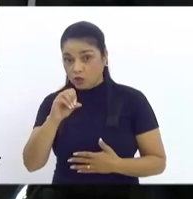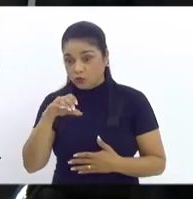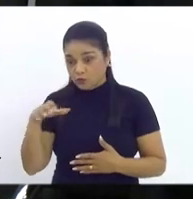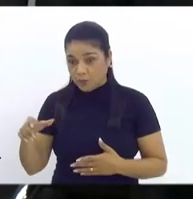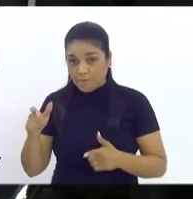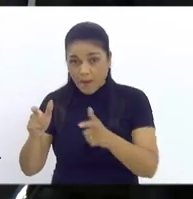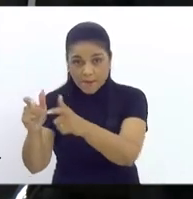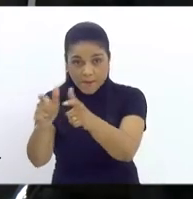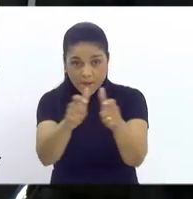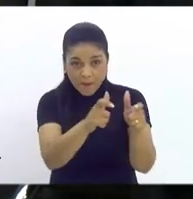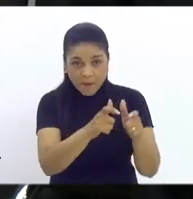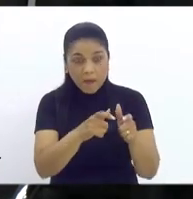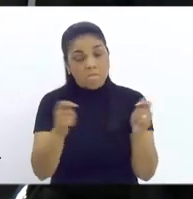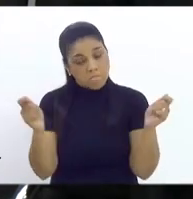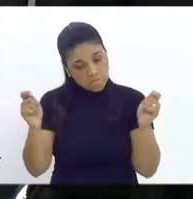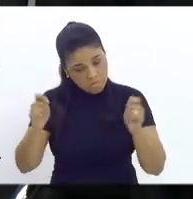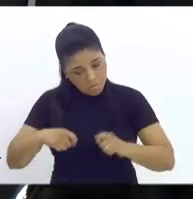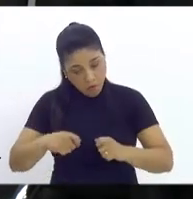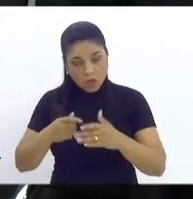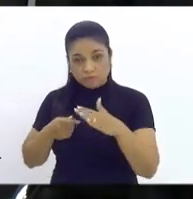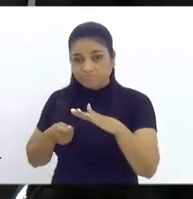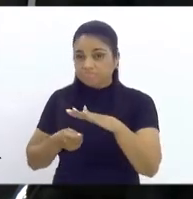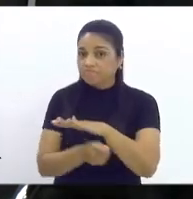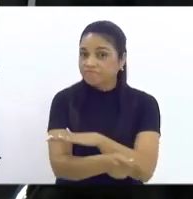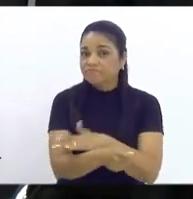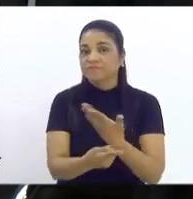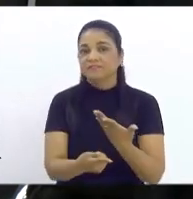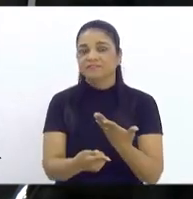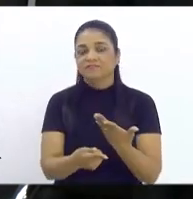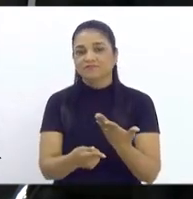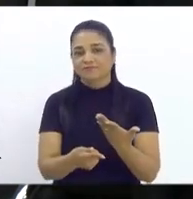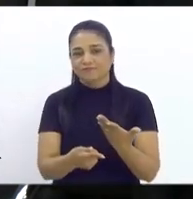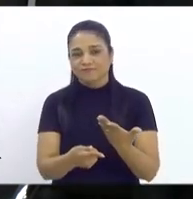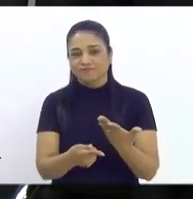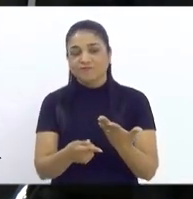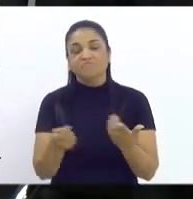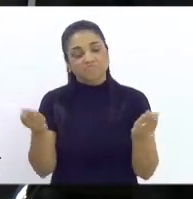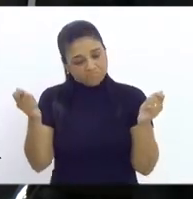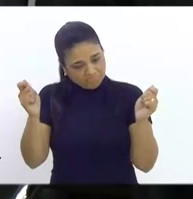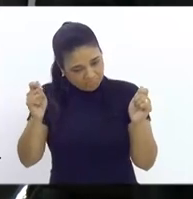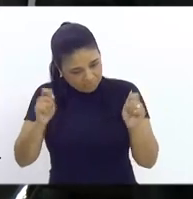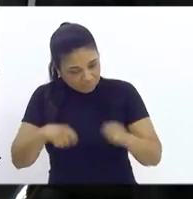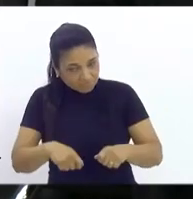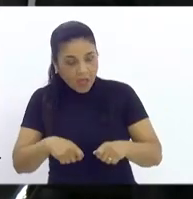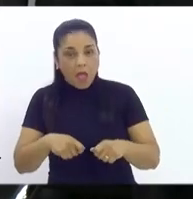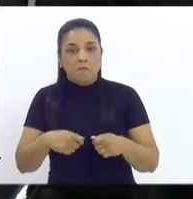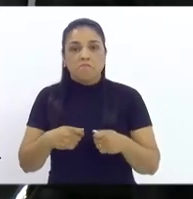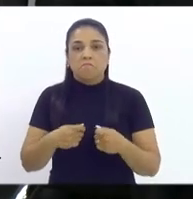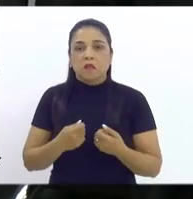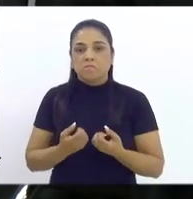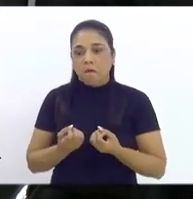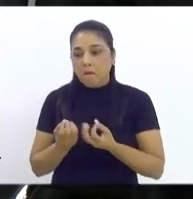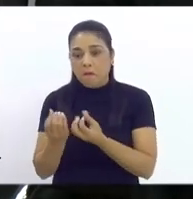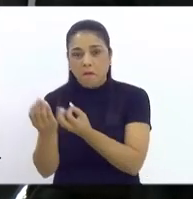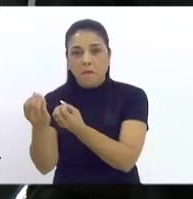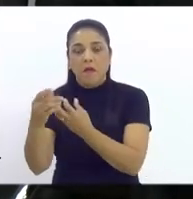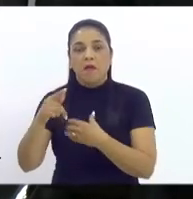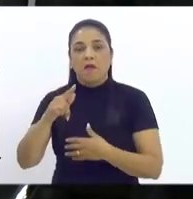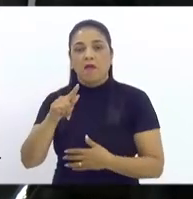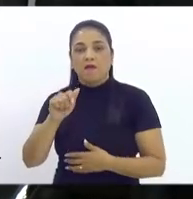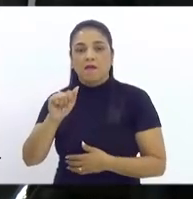podem fazer investimentos para que nós vamos atender com o GNV.